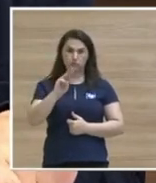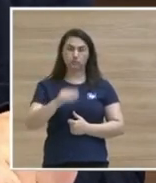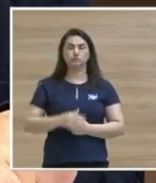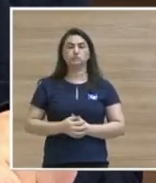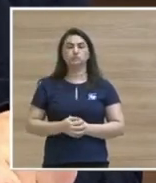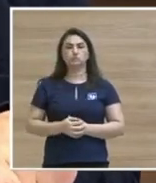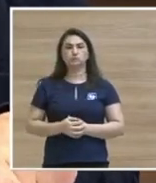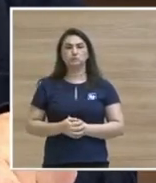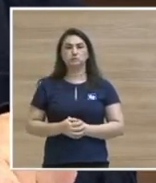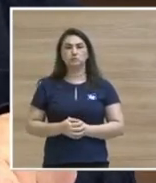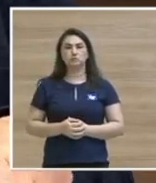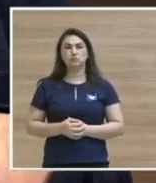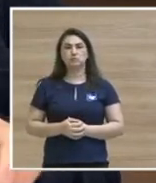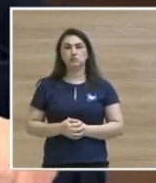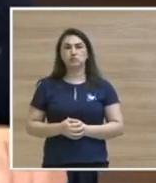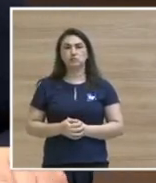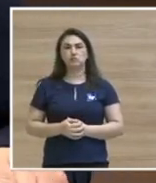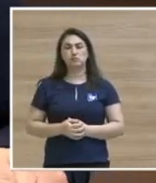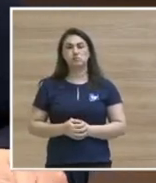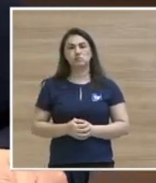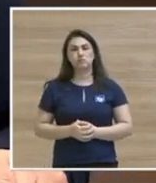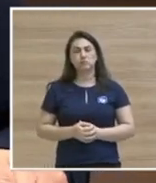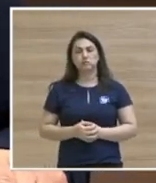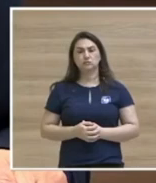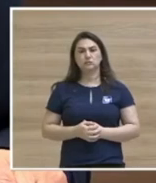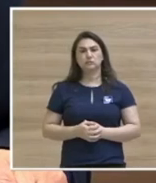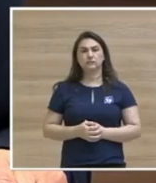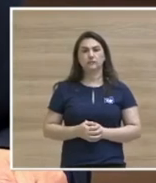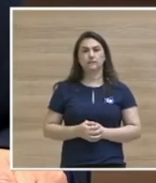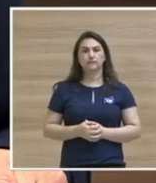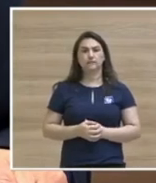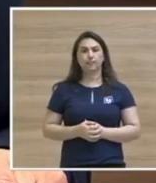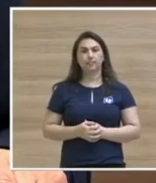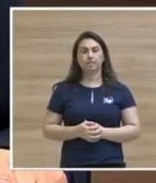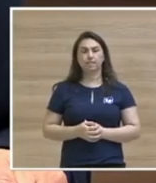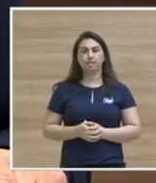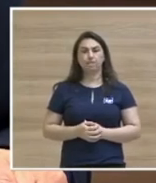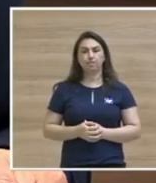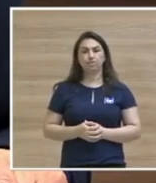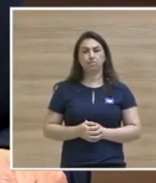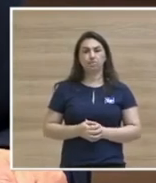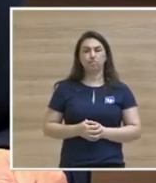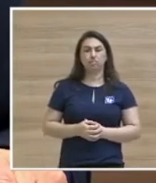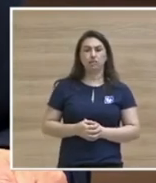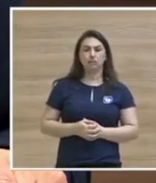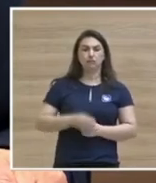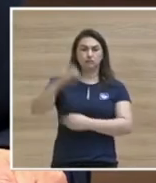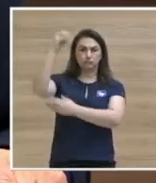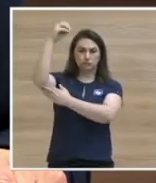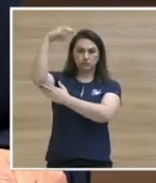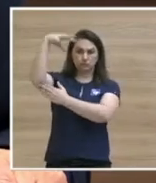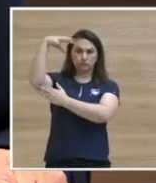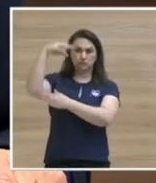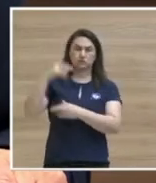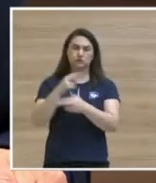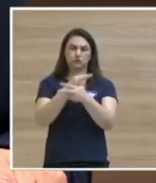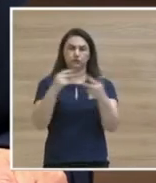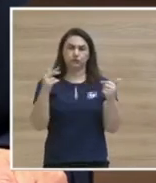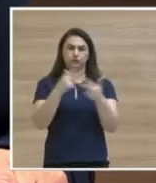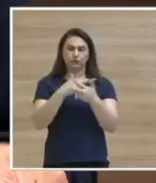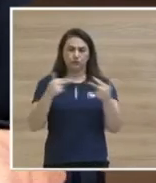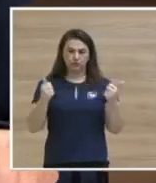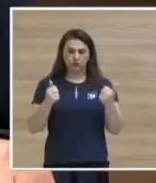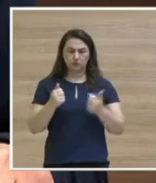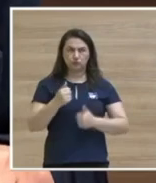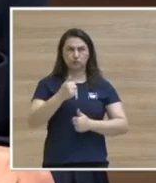um milhão 610 então foi caindo tivemos outra em relação à iluminação materiais e tudo mais